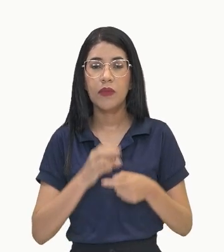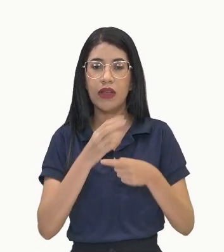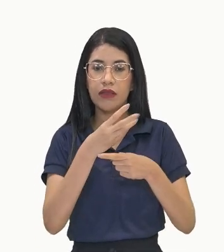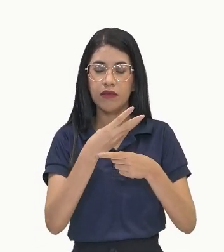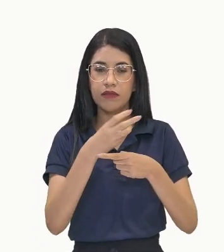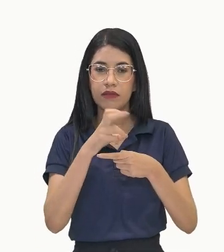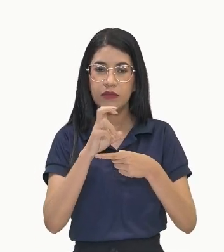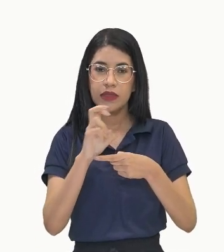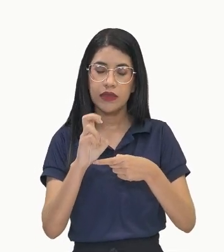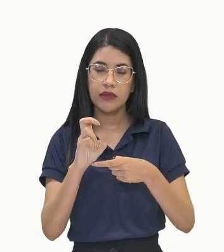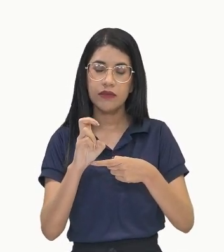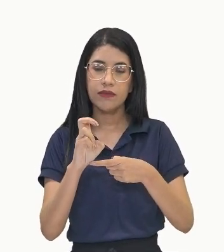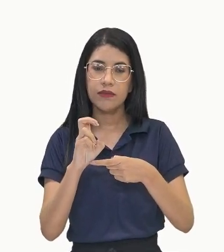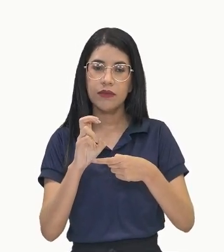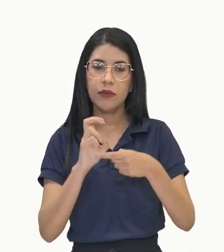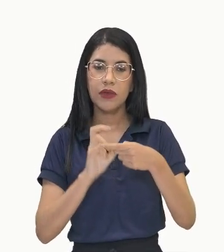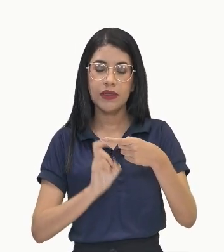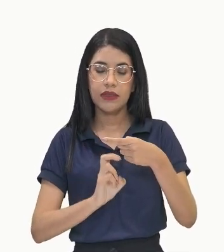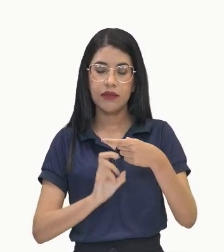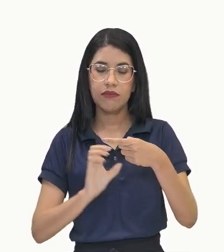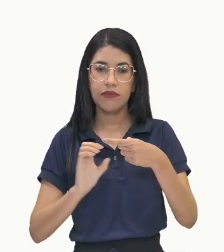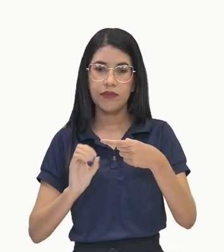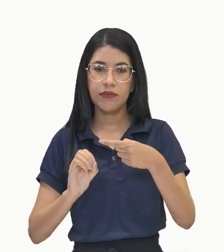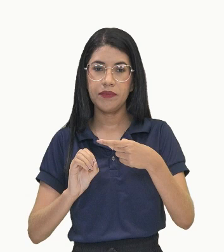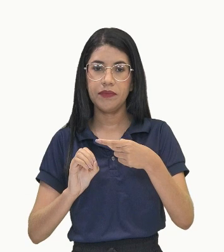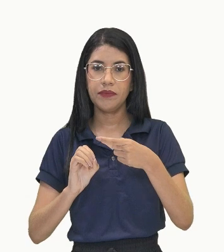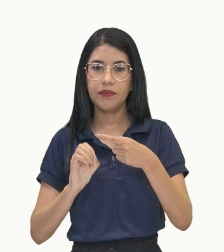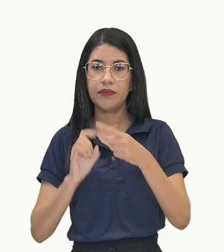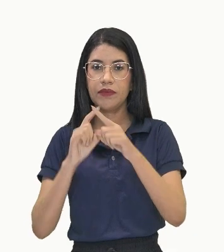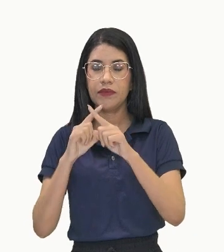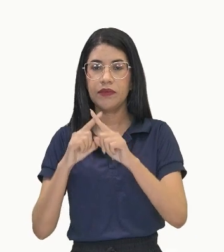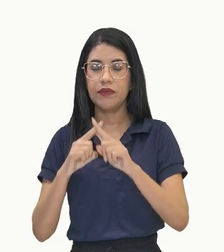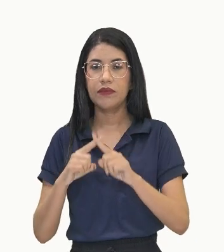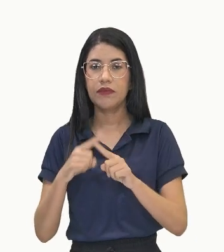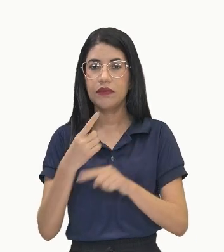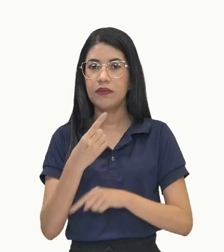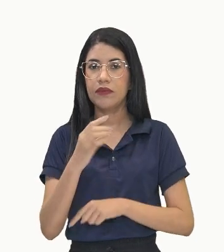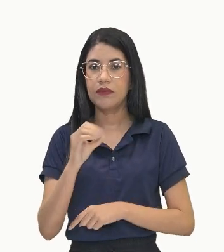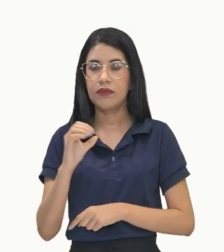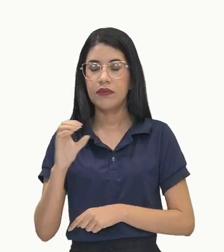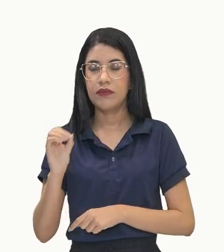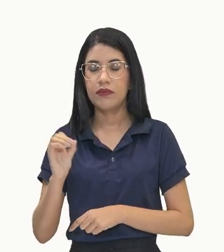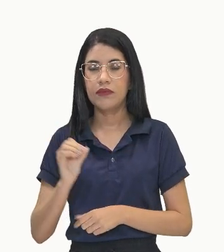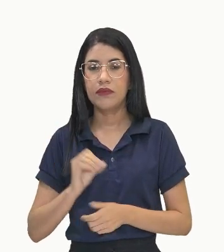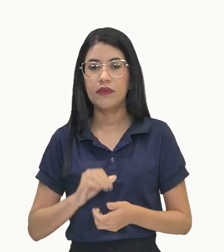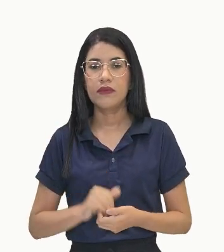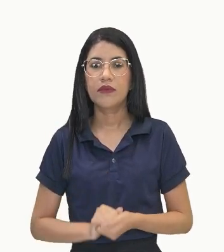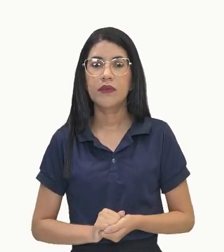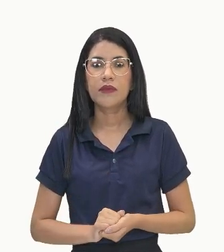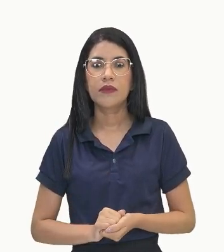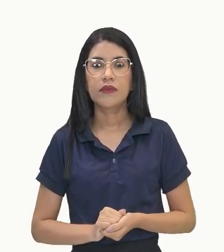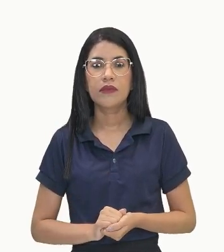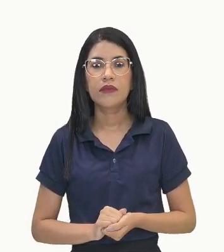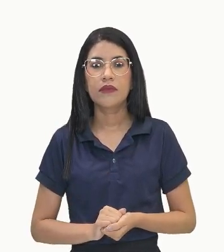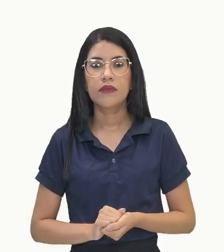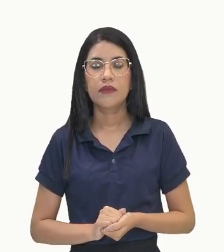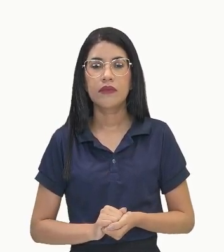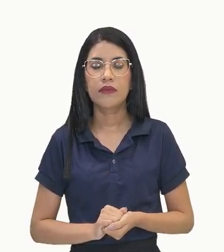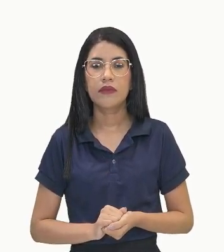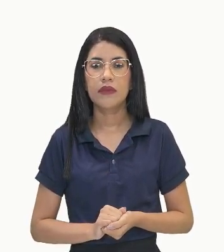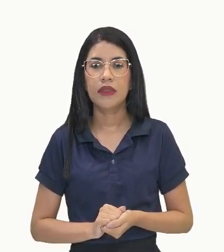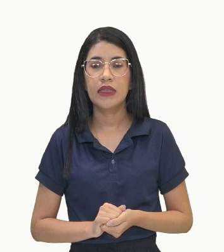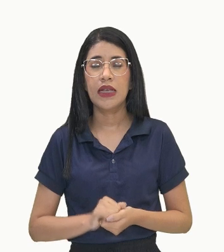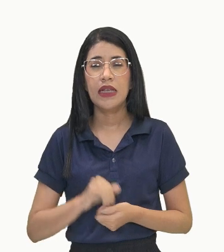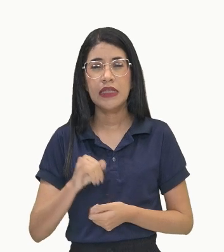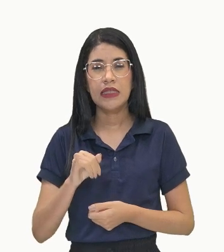35 dividido por 50 vezes o 100. Caso você